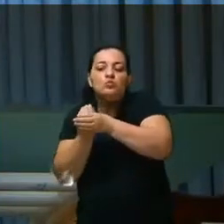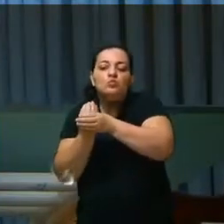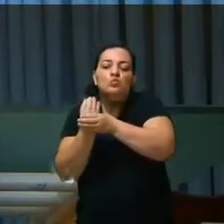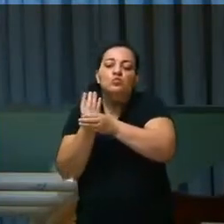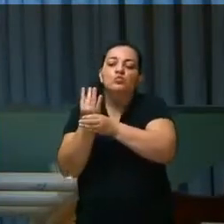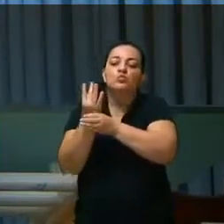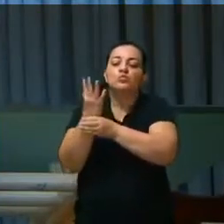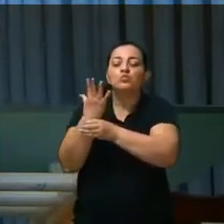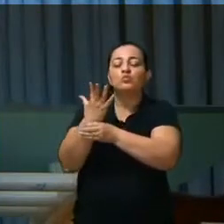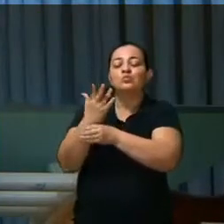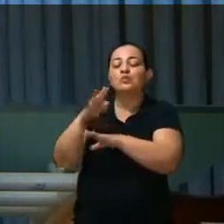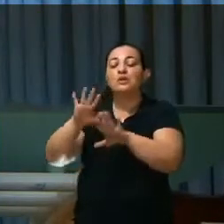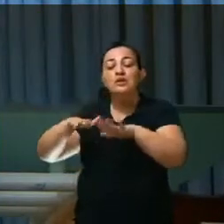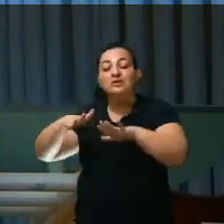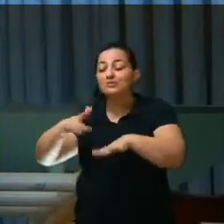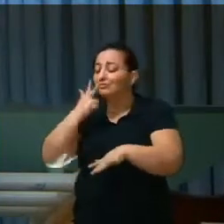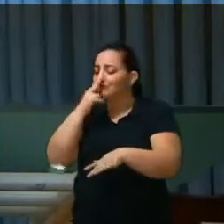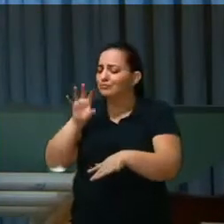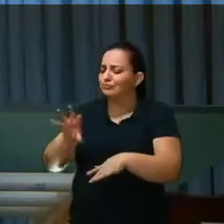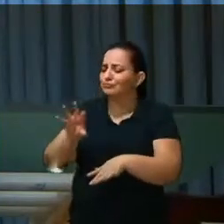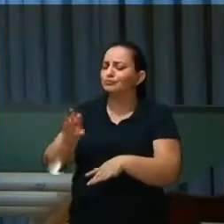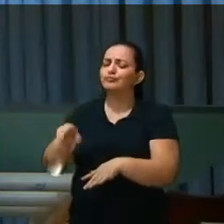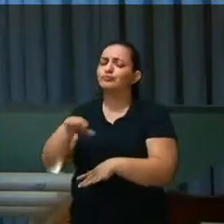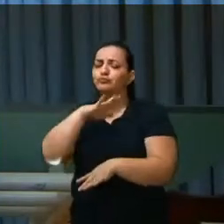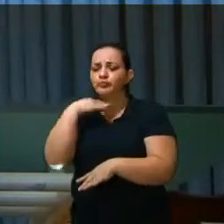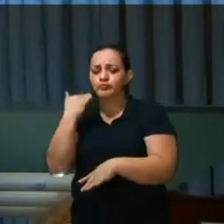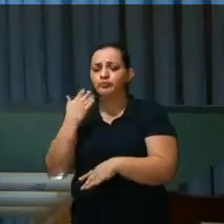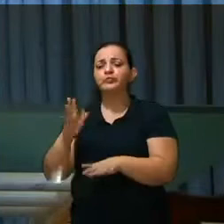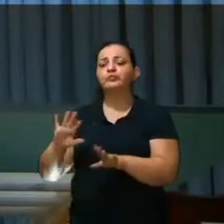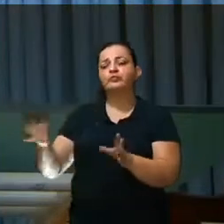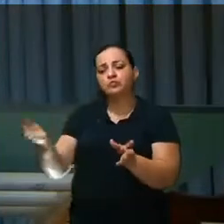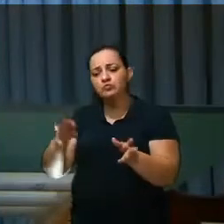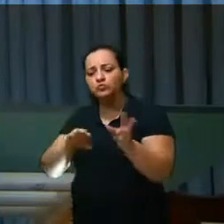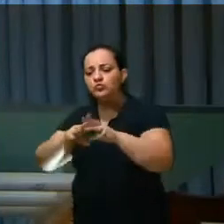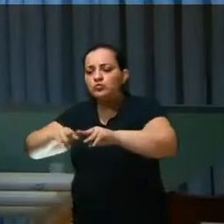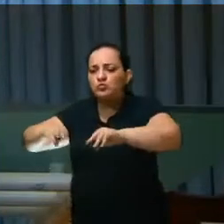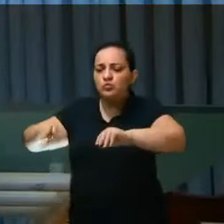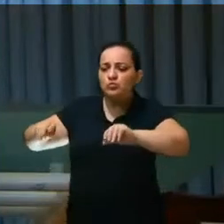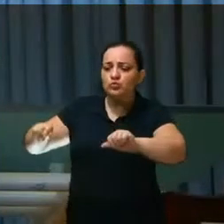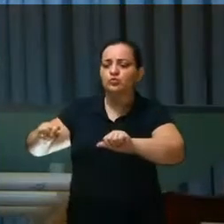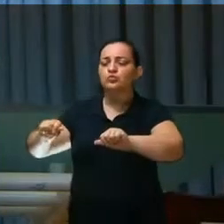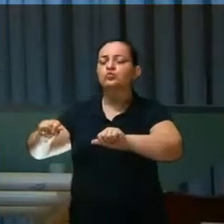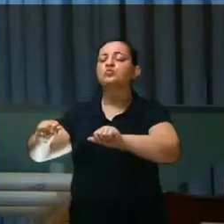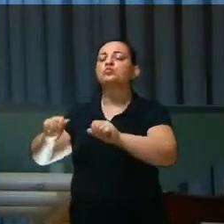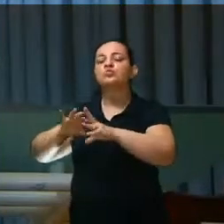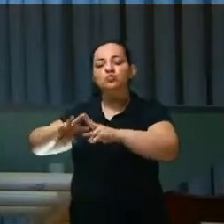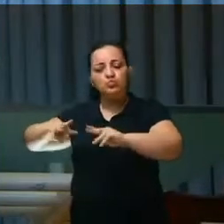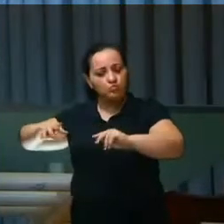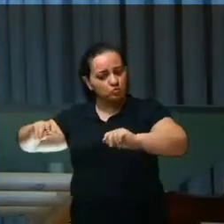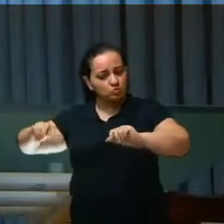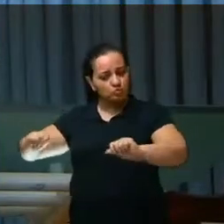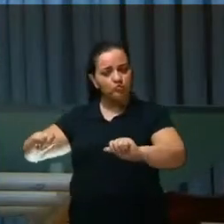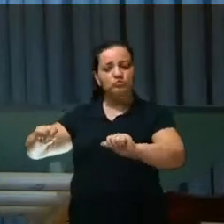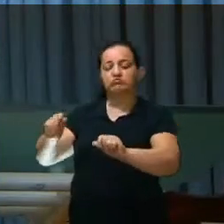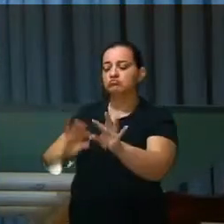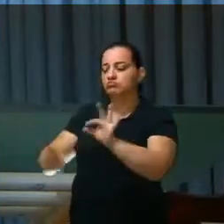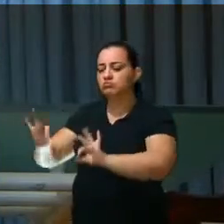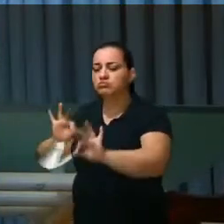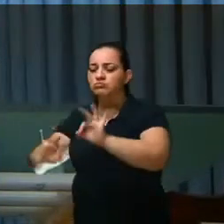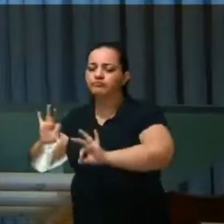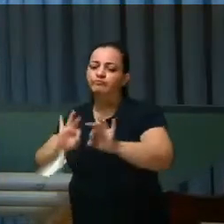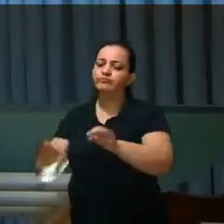praticamente morta mas você puxa uma terra na raiz dela você